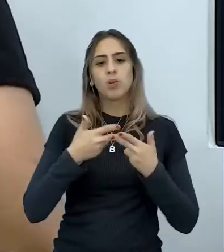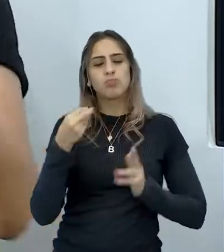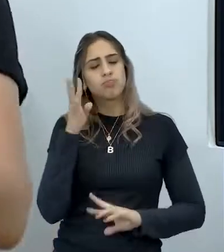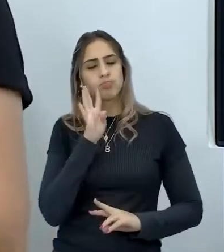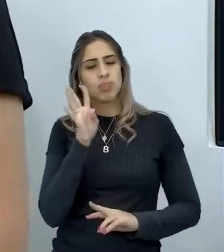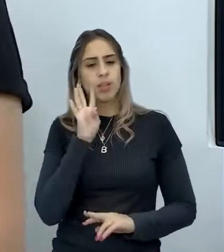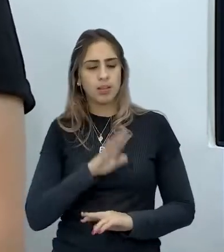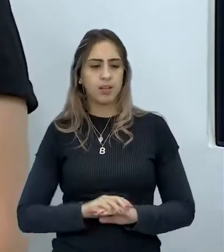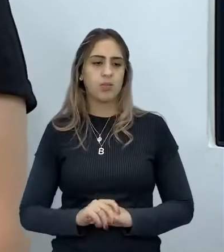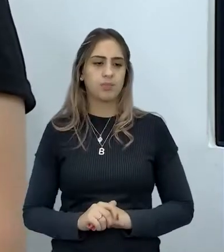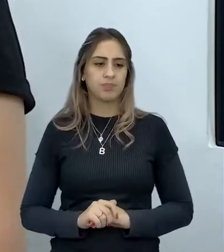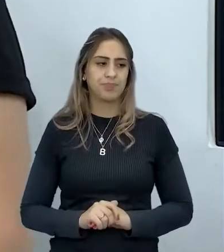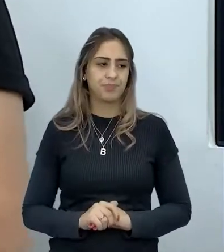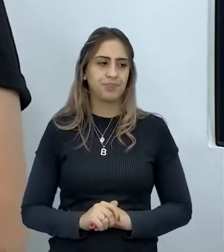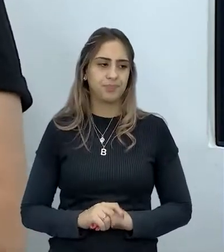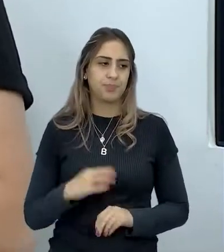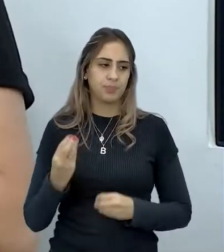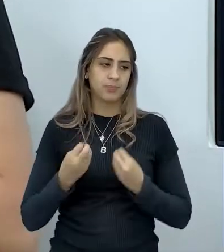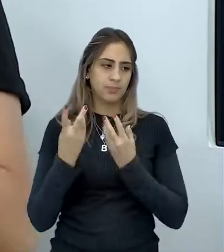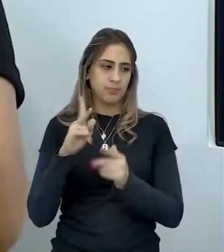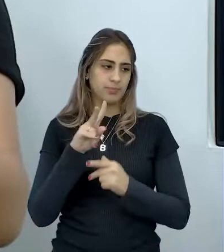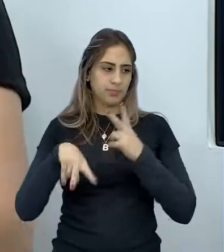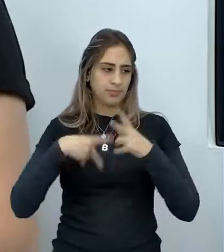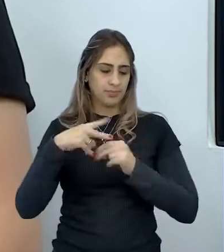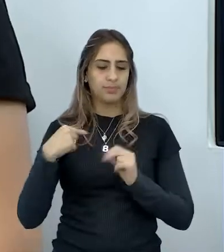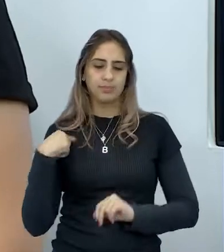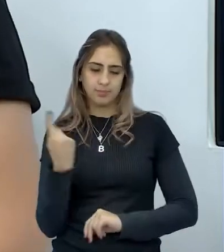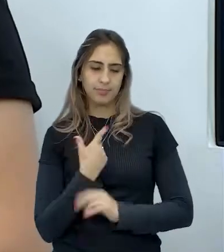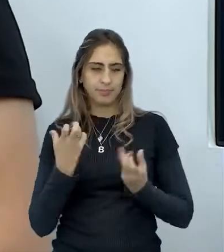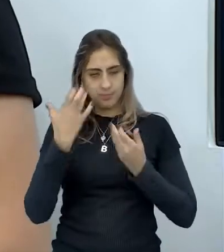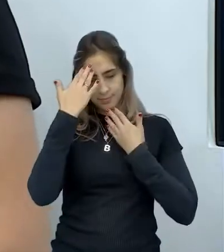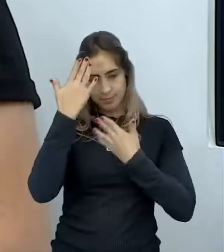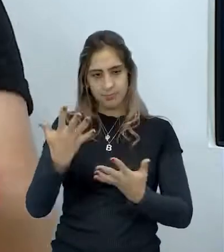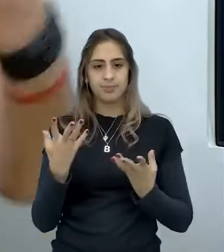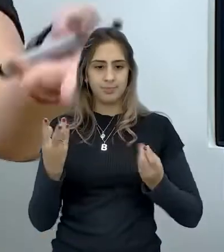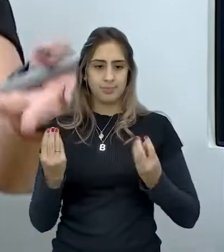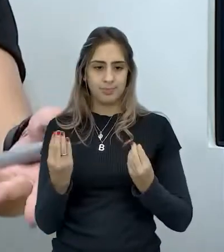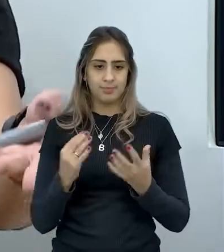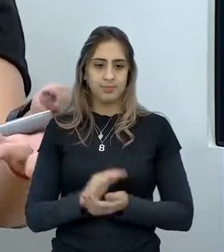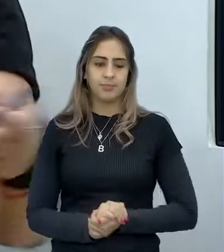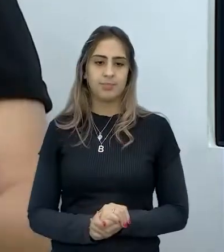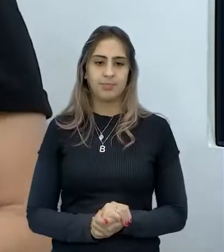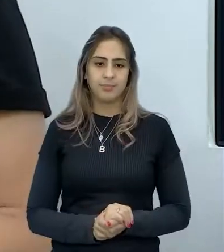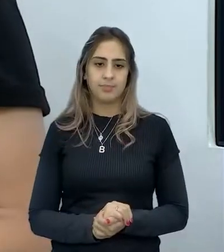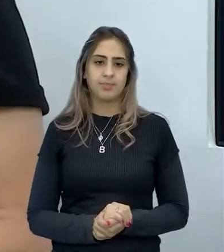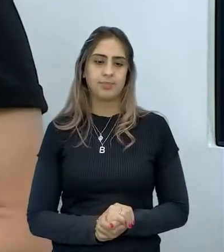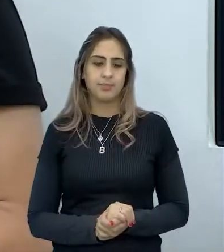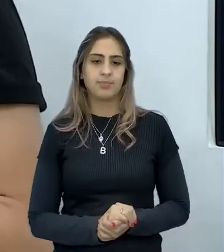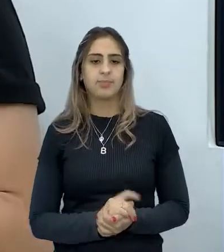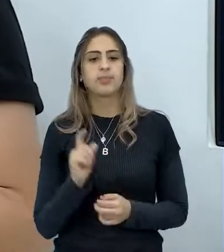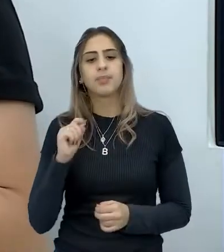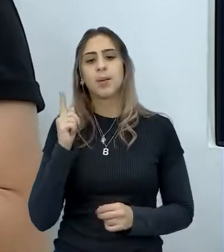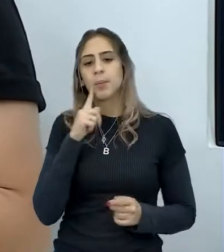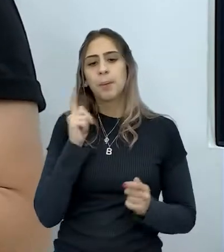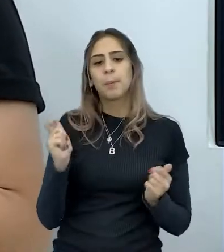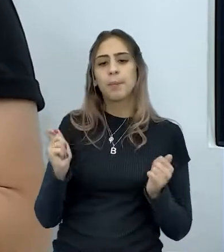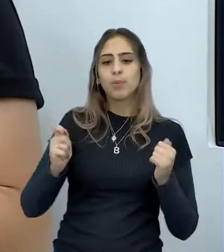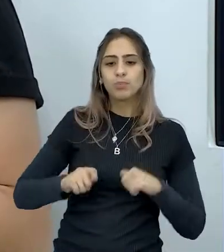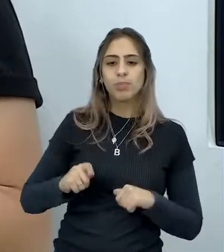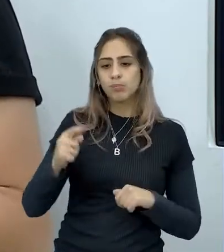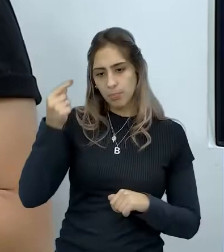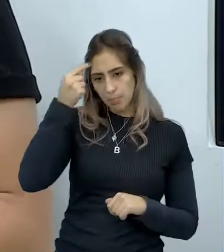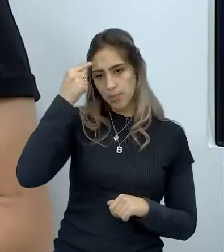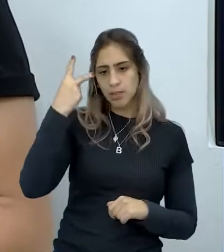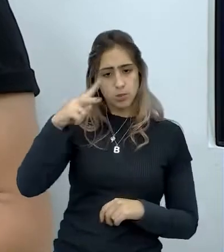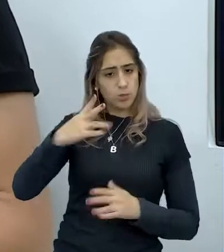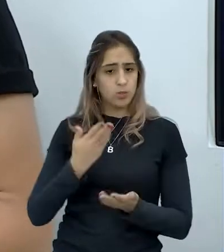legal, né? E como eles deram de presente pra gente, eu queria agradecer muito e até colocar, né, quem sabe uma possibilidade de pensar aí